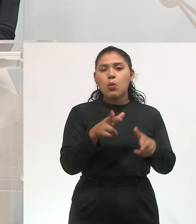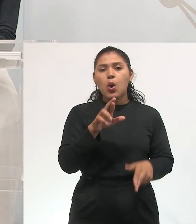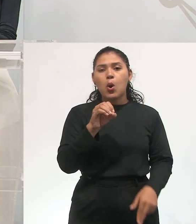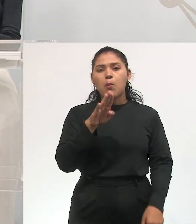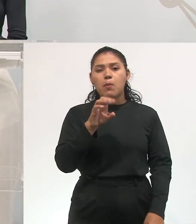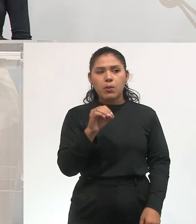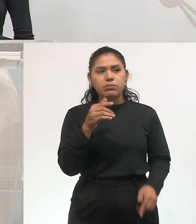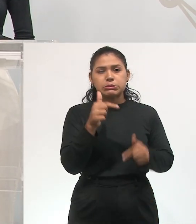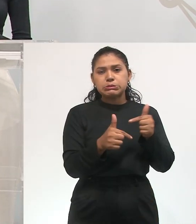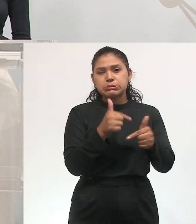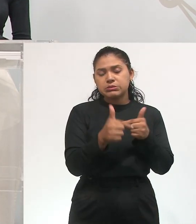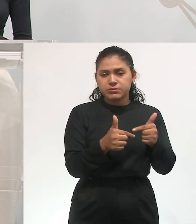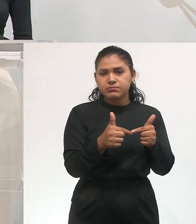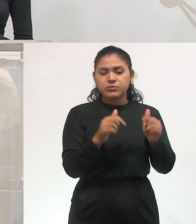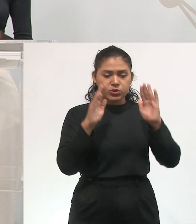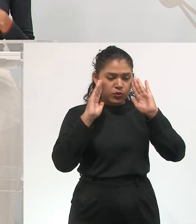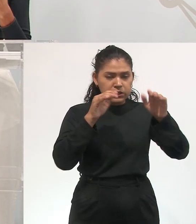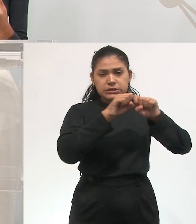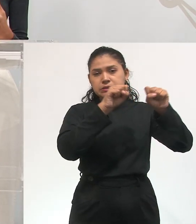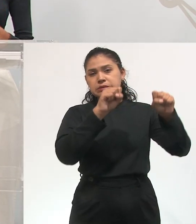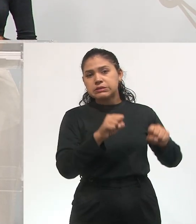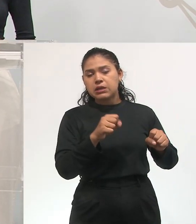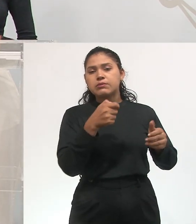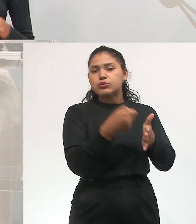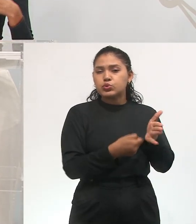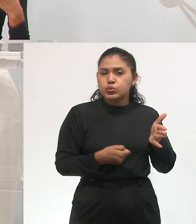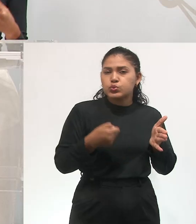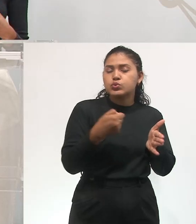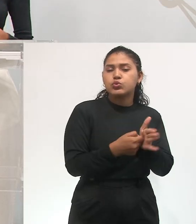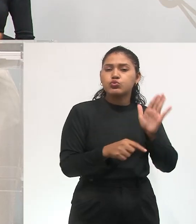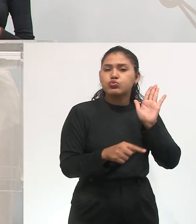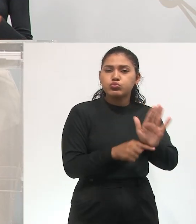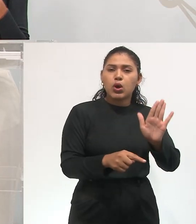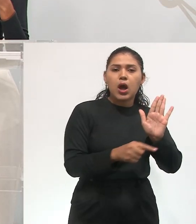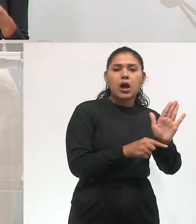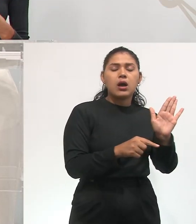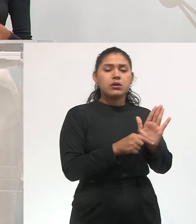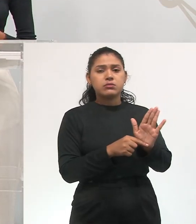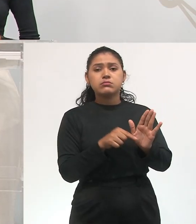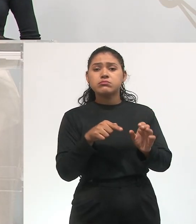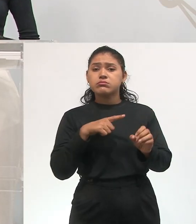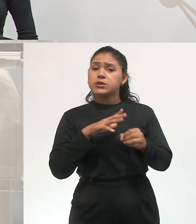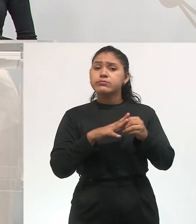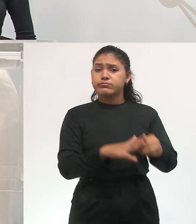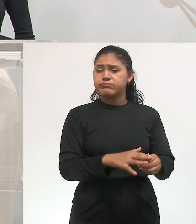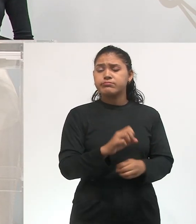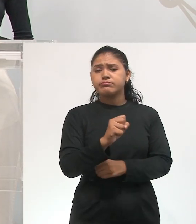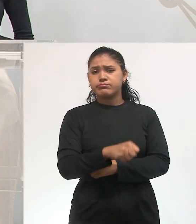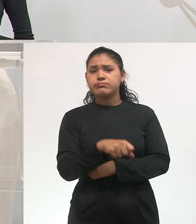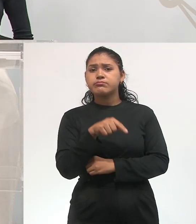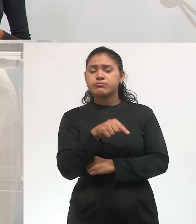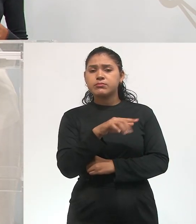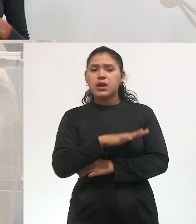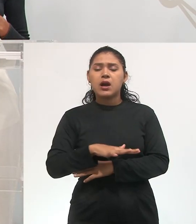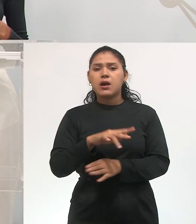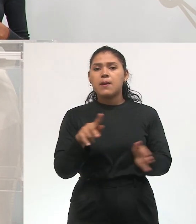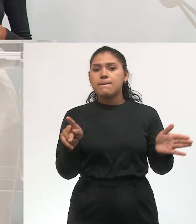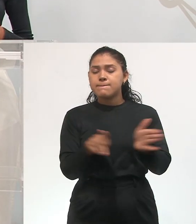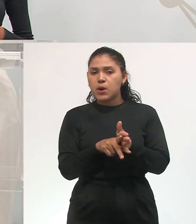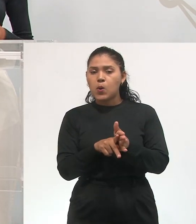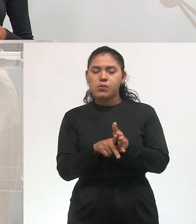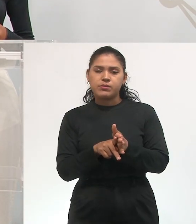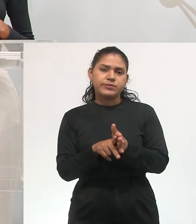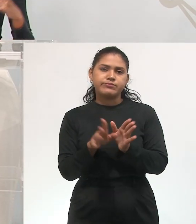visão marxista, esse sistema, né, que o explora, que o oprime, enfim. Então, essa